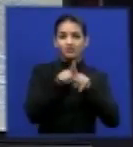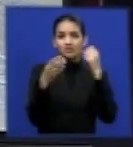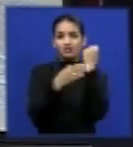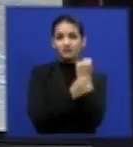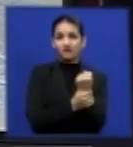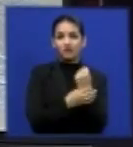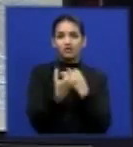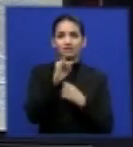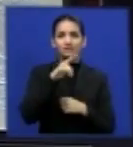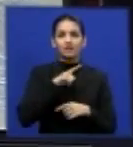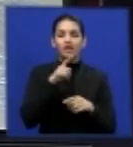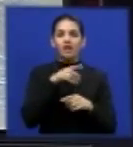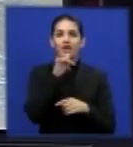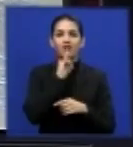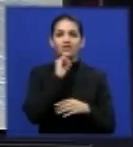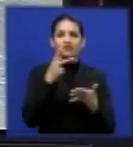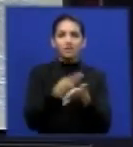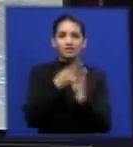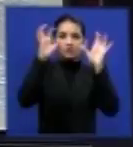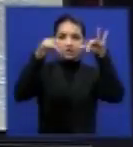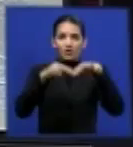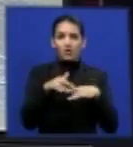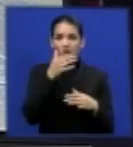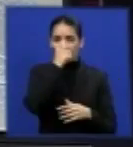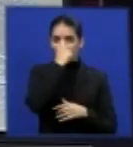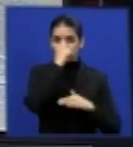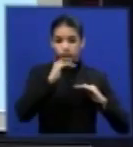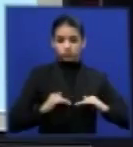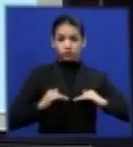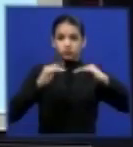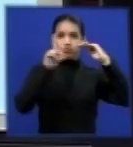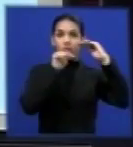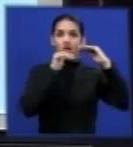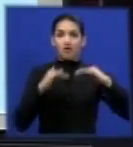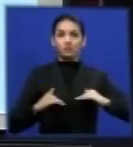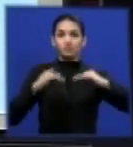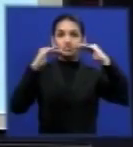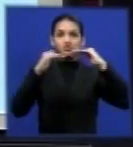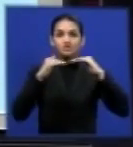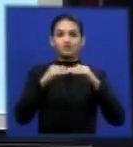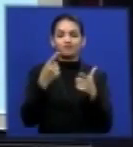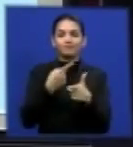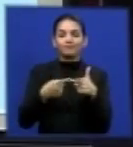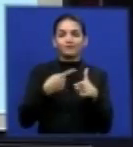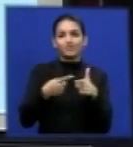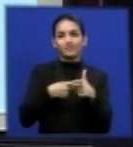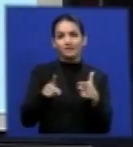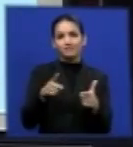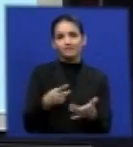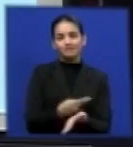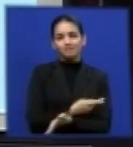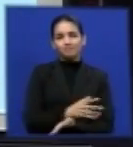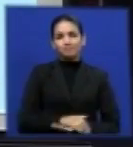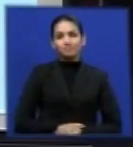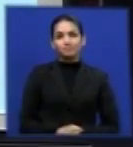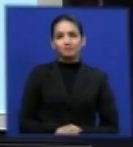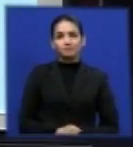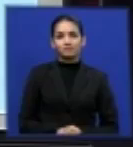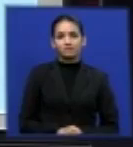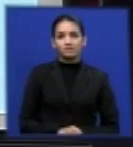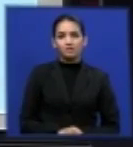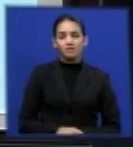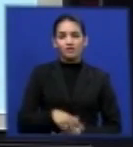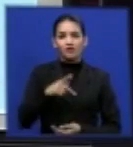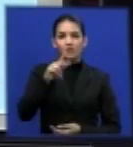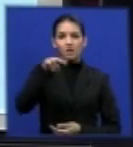de enchentes. O pneu não é